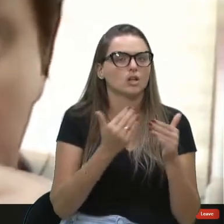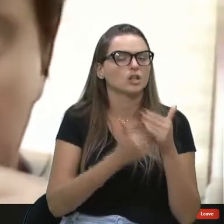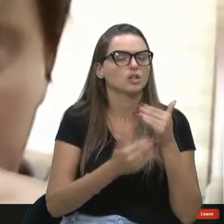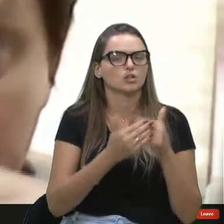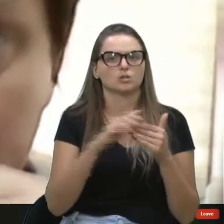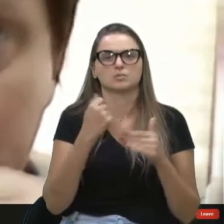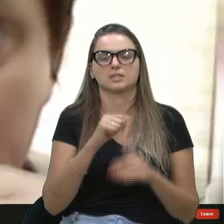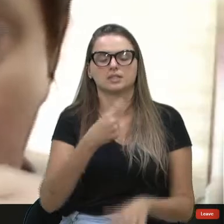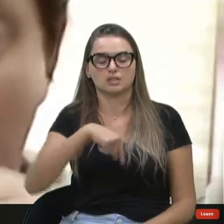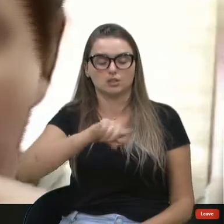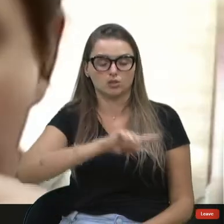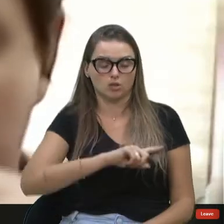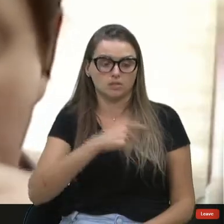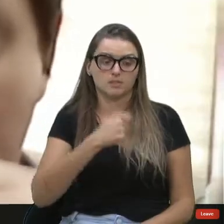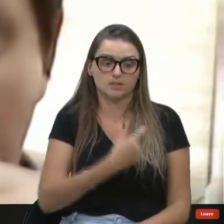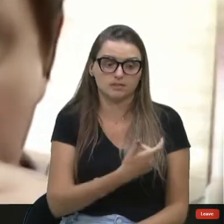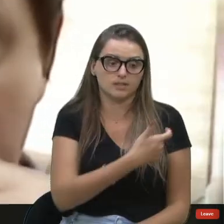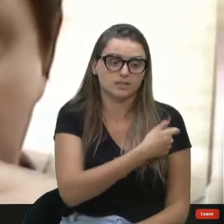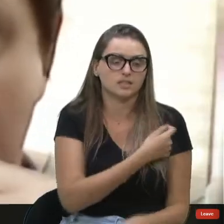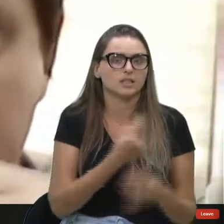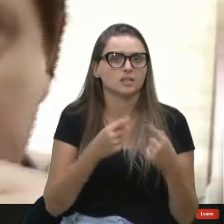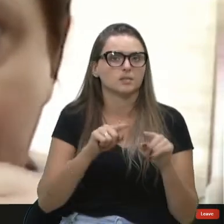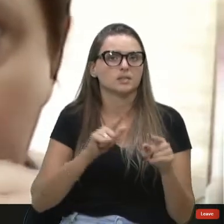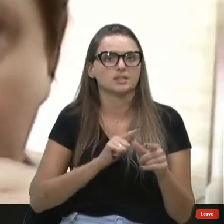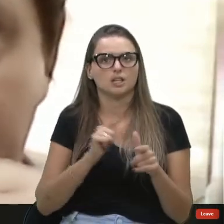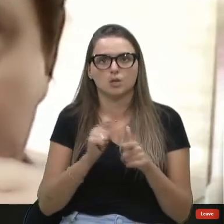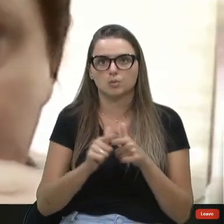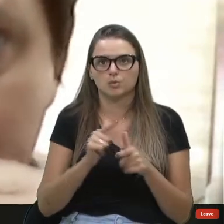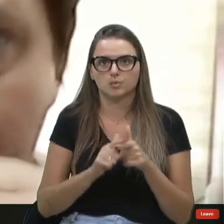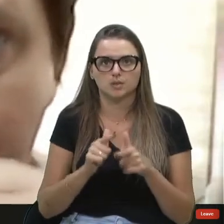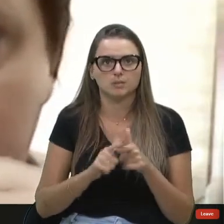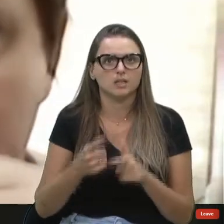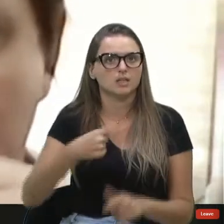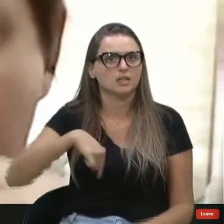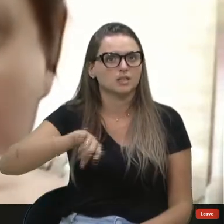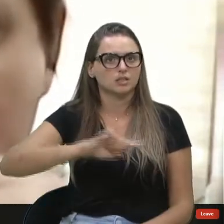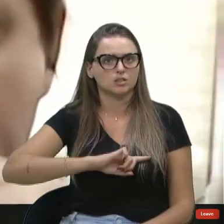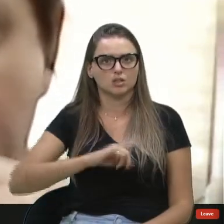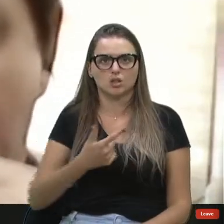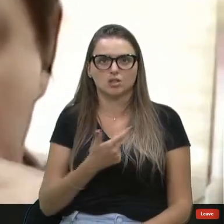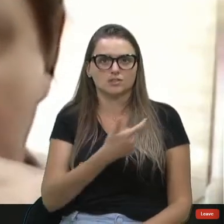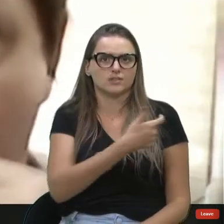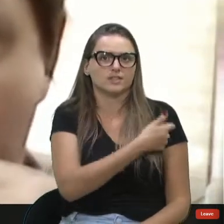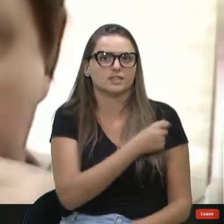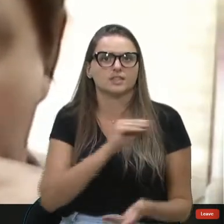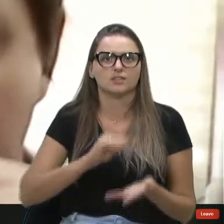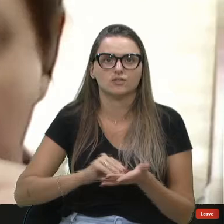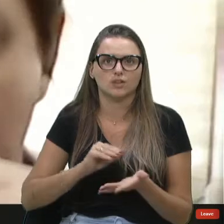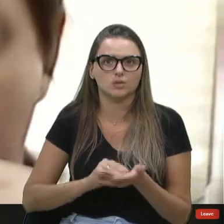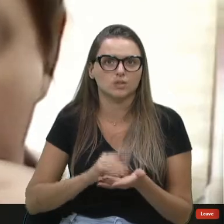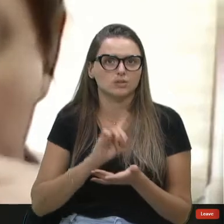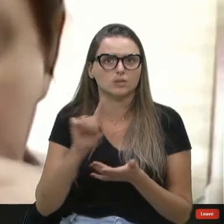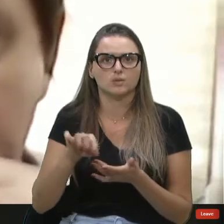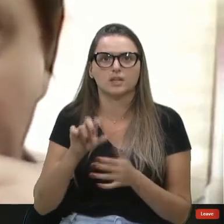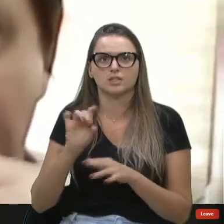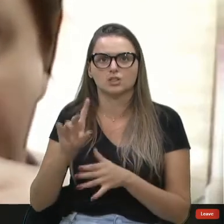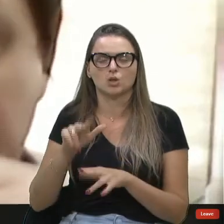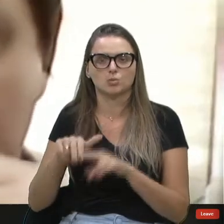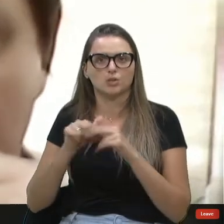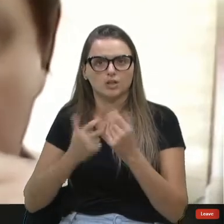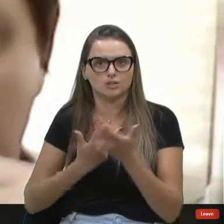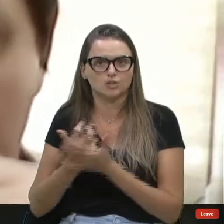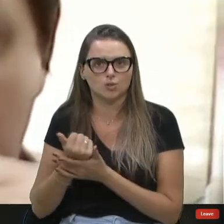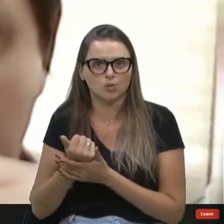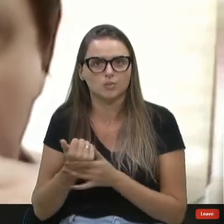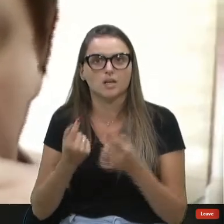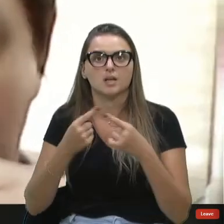gente precisa disso, mas só tem um problema, a gente sabe que a vacina está faltando não é só por falta de compra, mas sim por falta